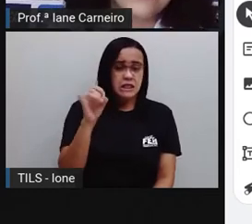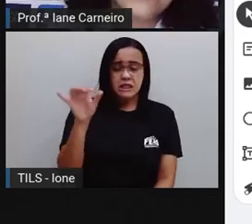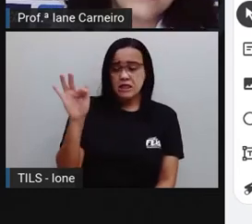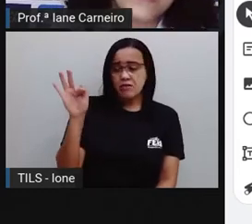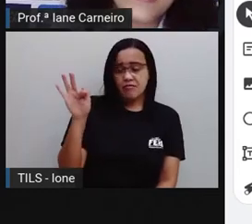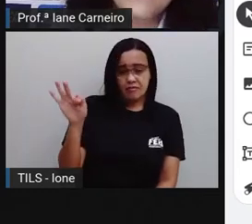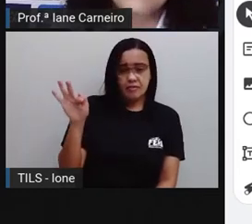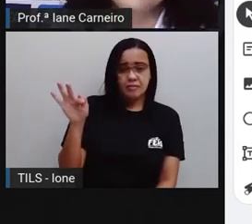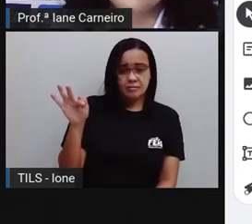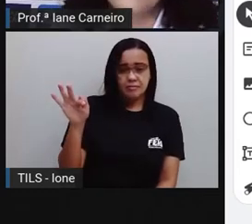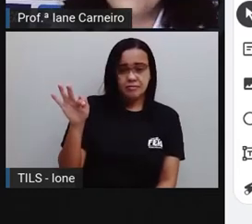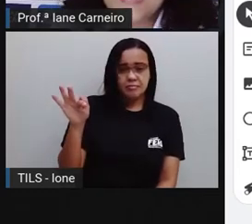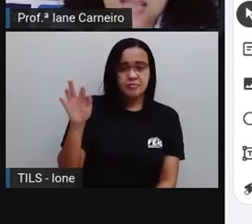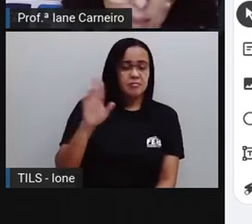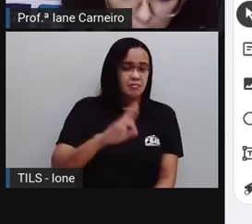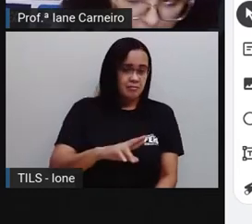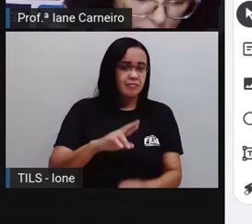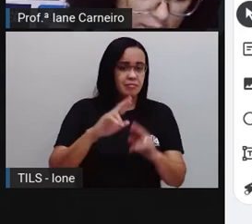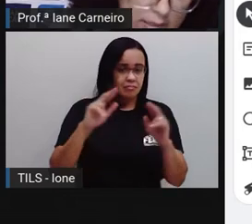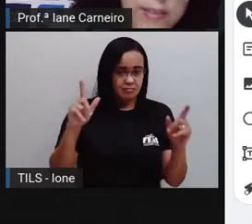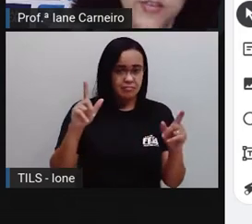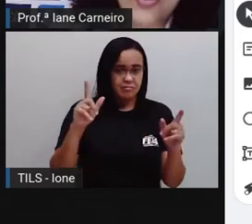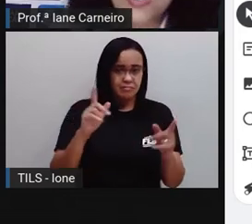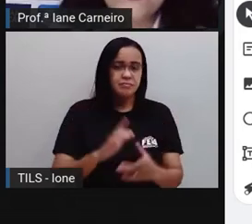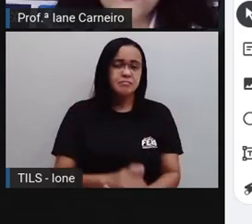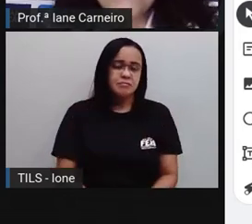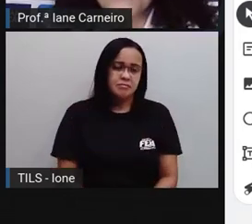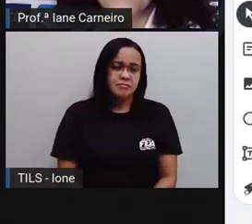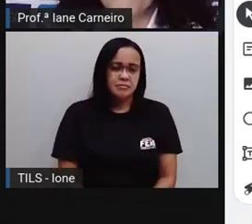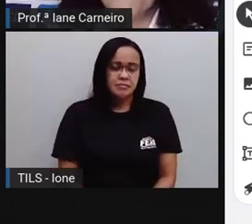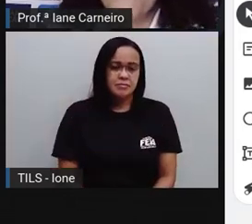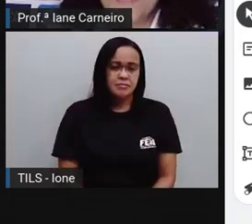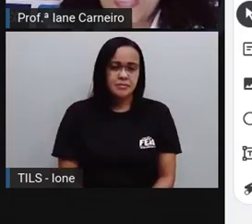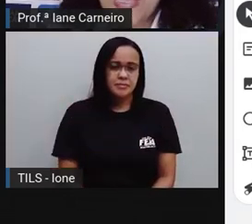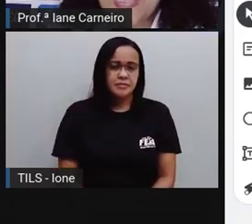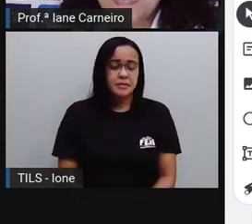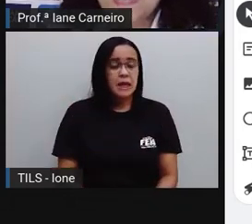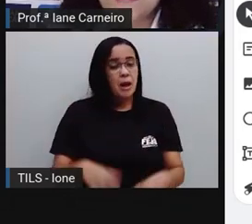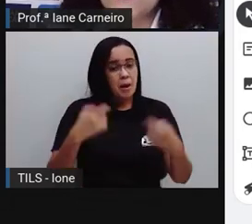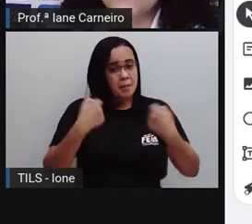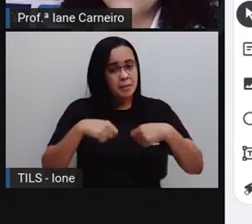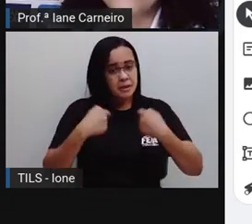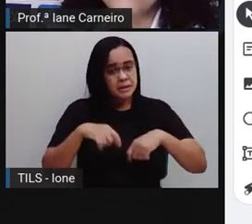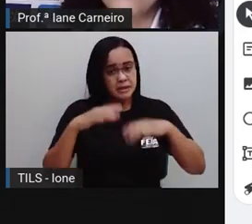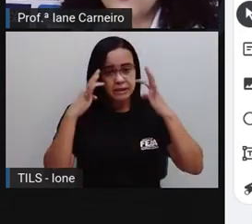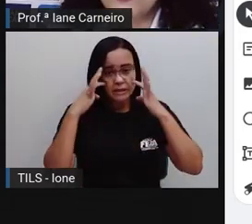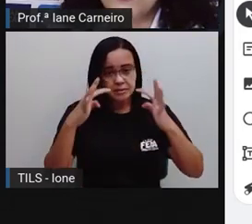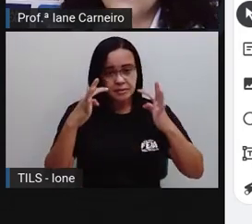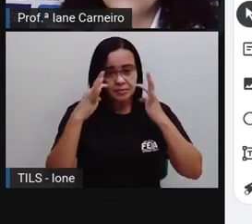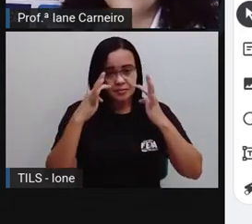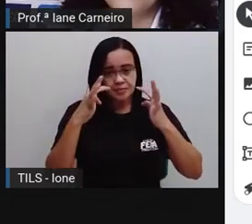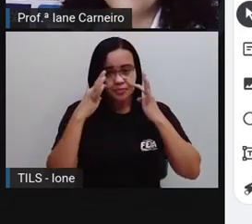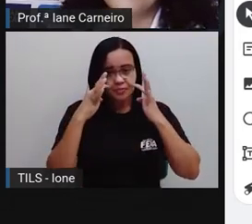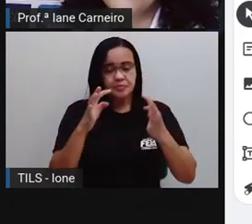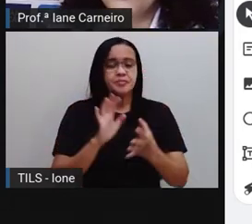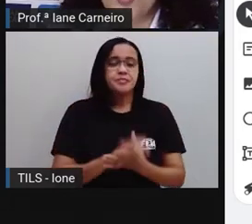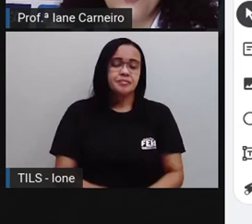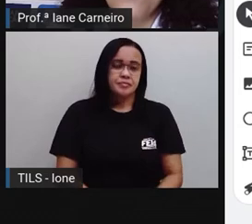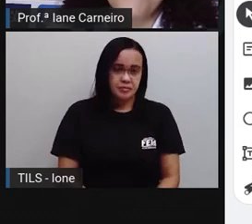vestido né então tem que ler e ver se você vê direitinho velho sim